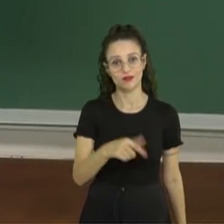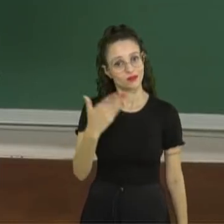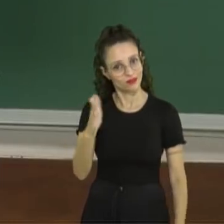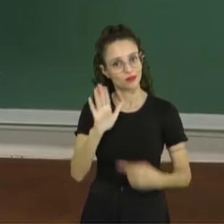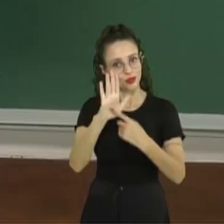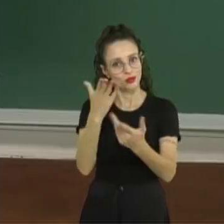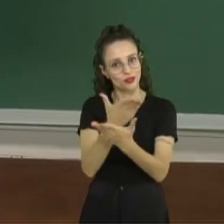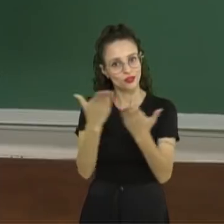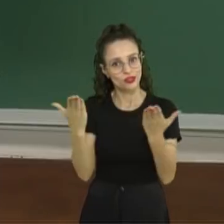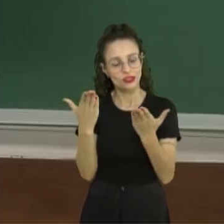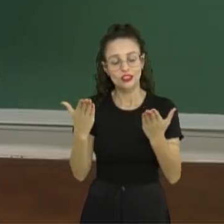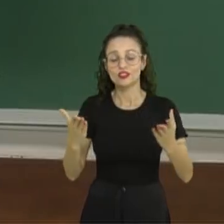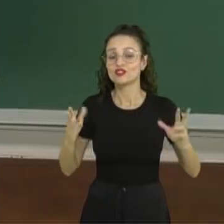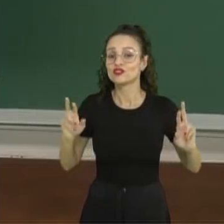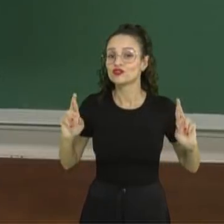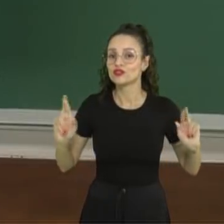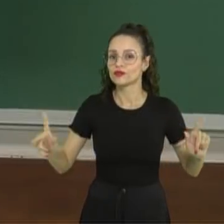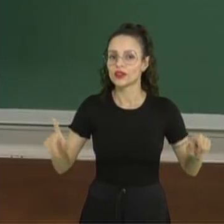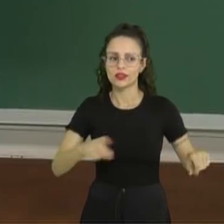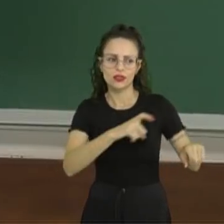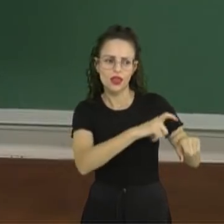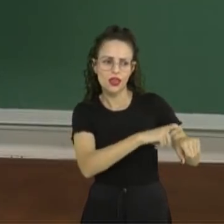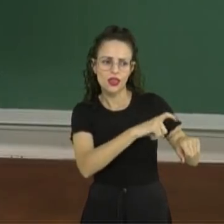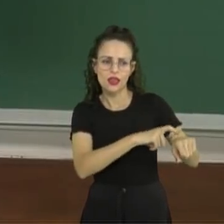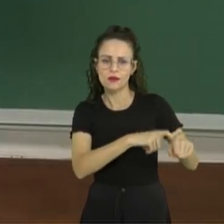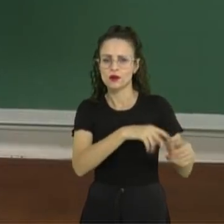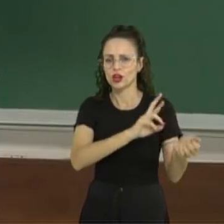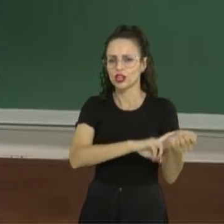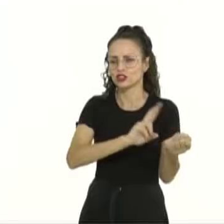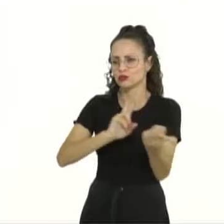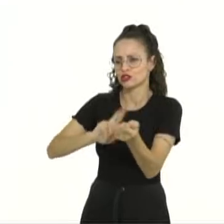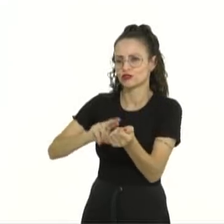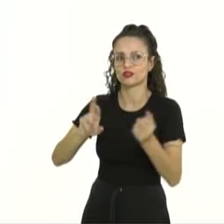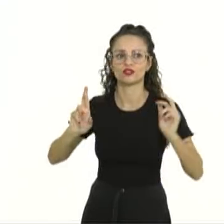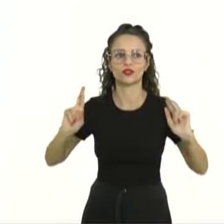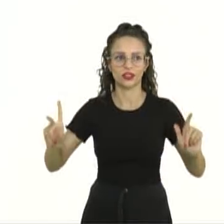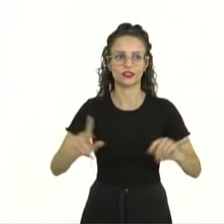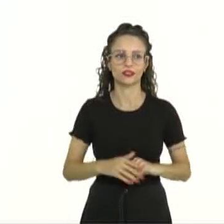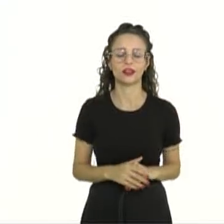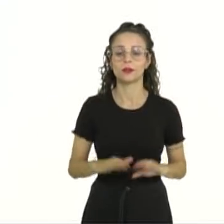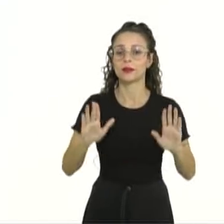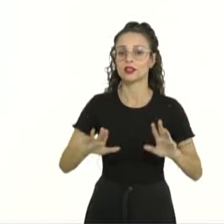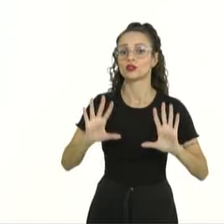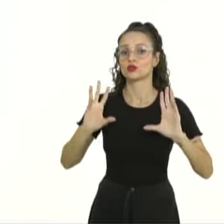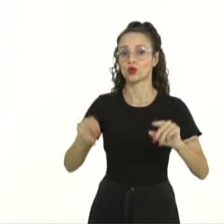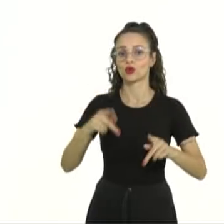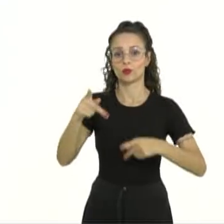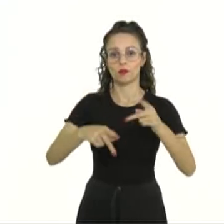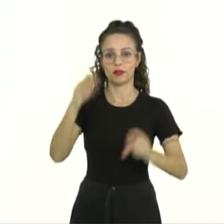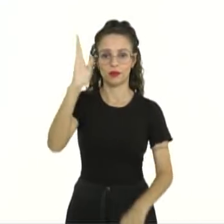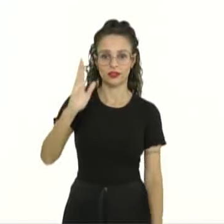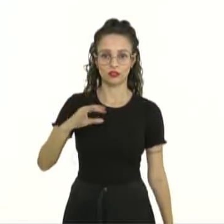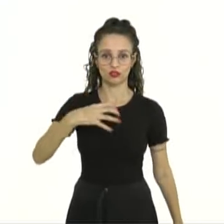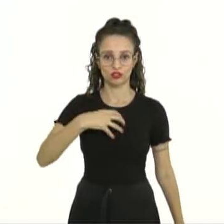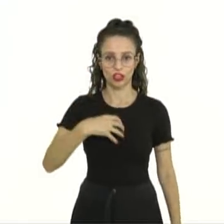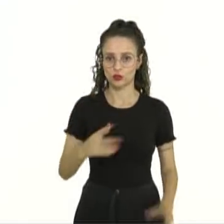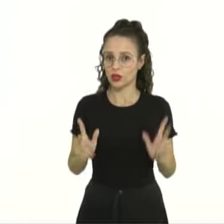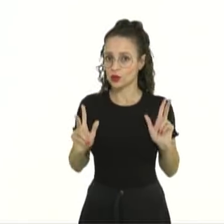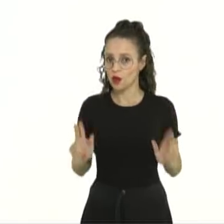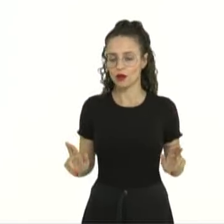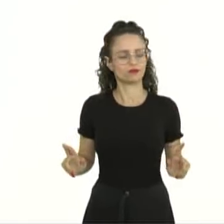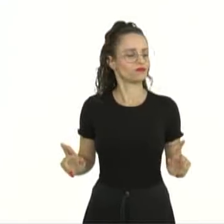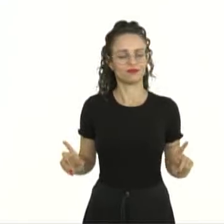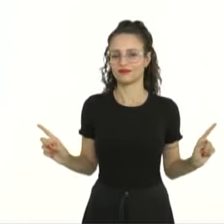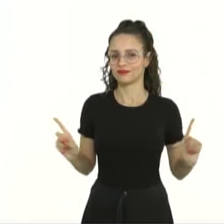trazer para vocês. Formas de ritmo de tempo diferente. Portanto, nem todos os habitantes do Brasil vivem no mesmo jeito e nem no mesmo